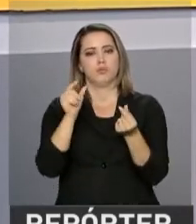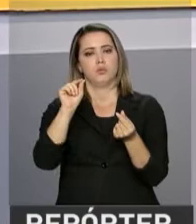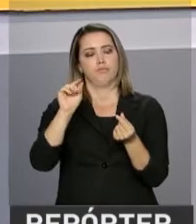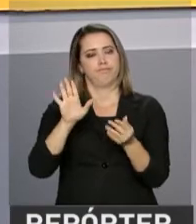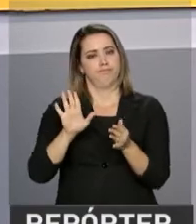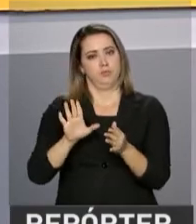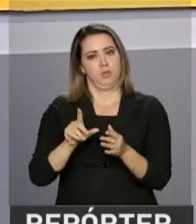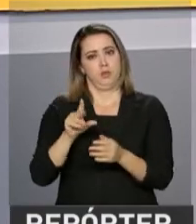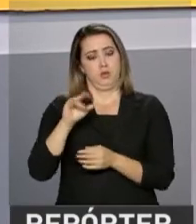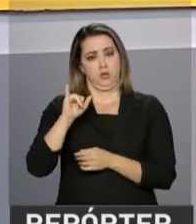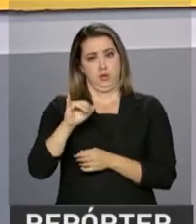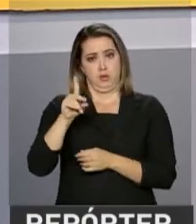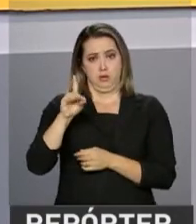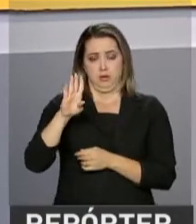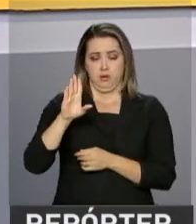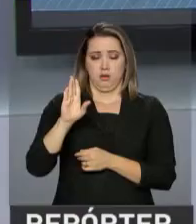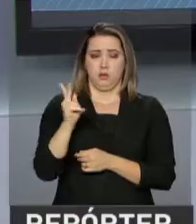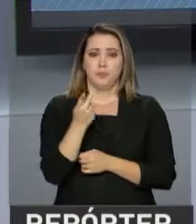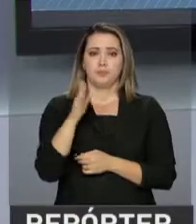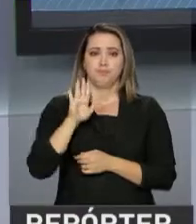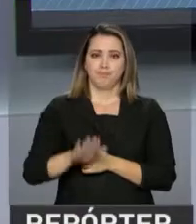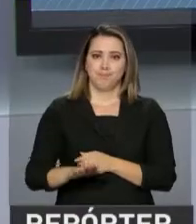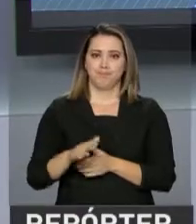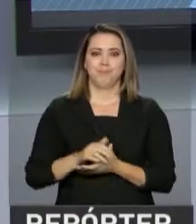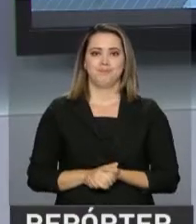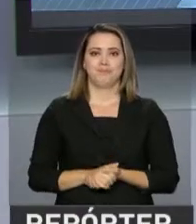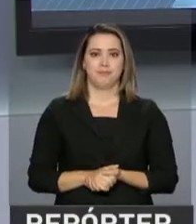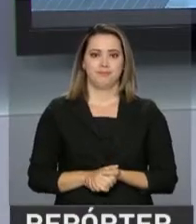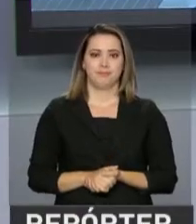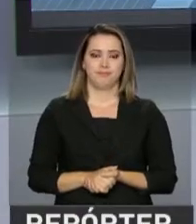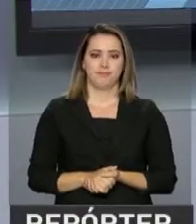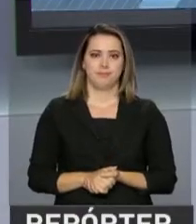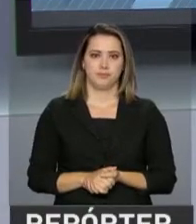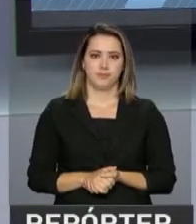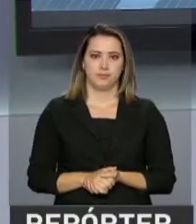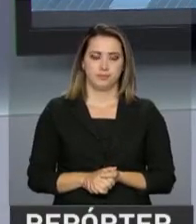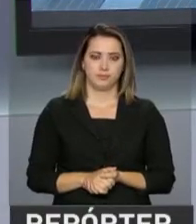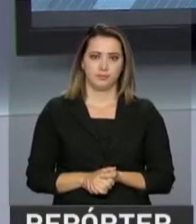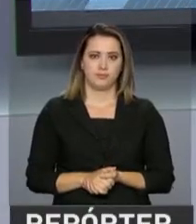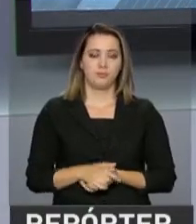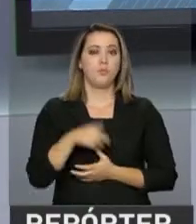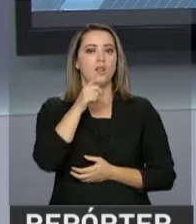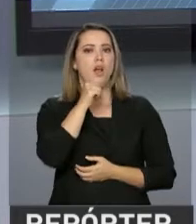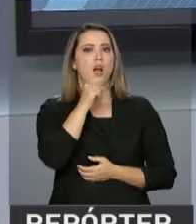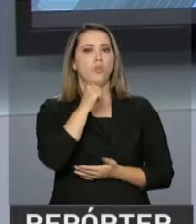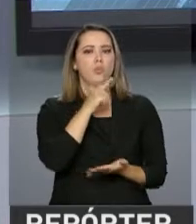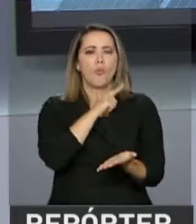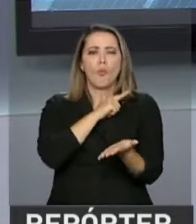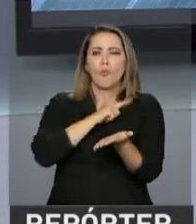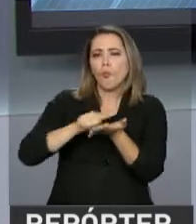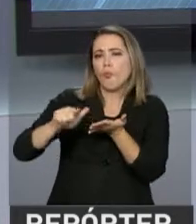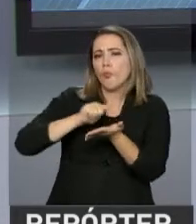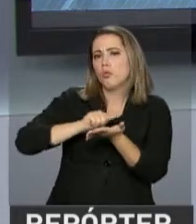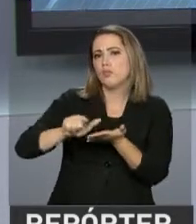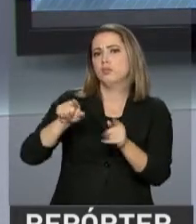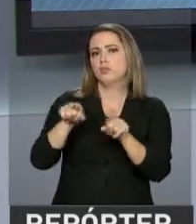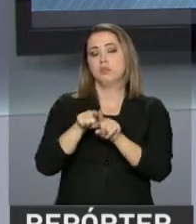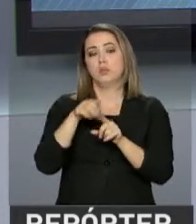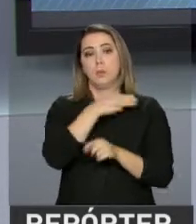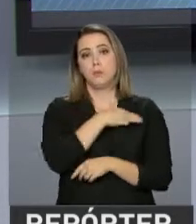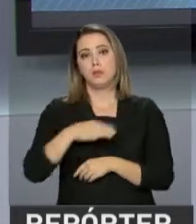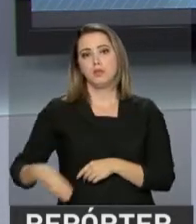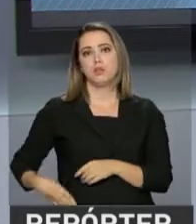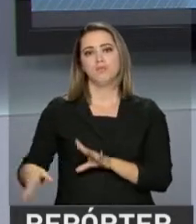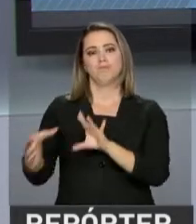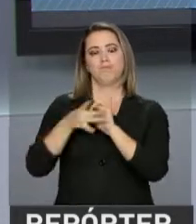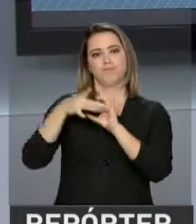de desenvolvimento humano água para o sertão nordestino o ministro da integração nacional helder